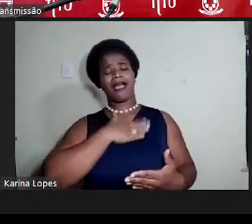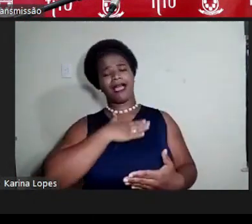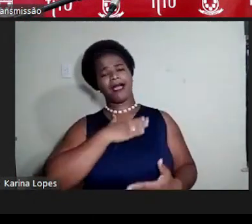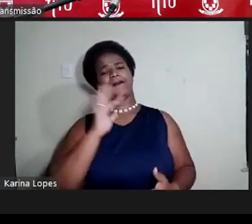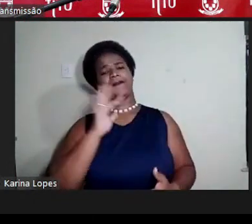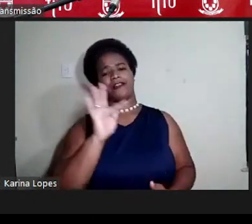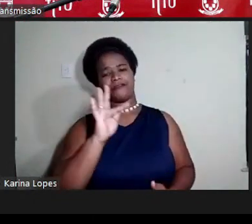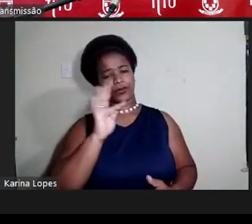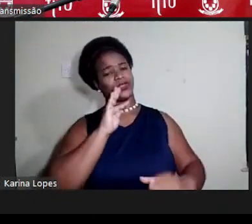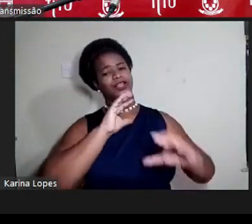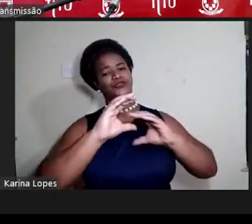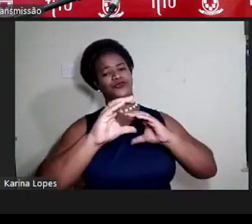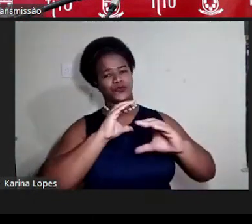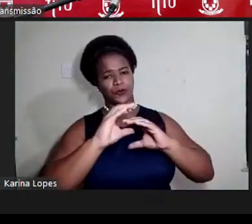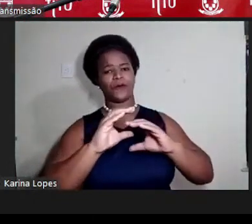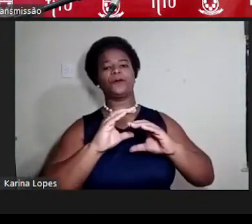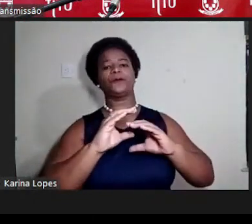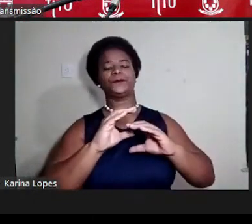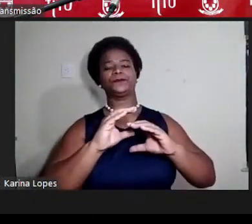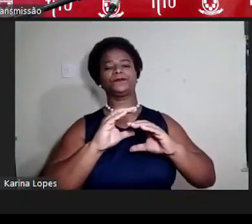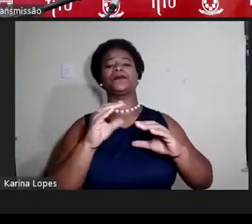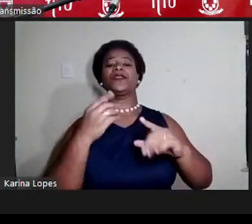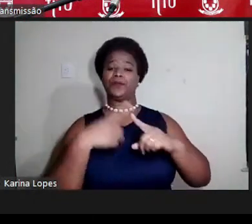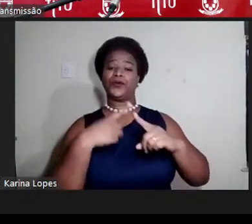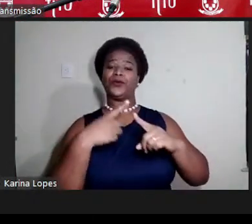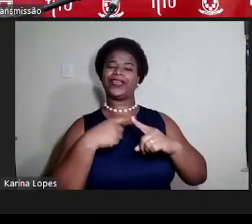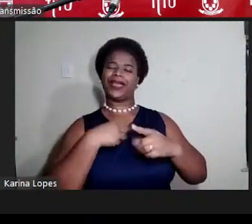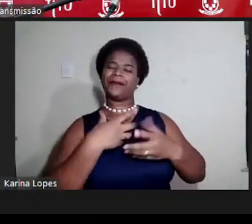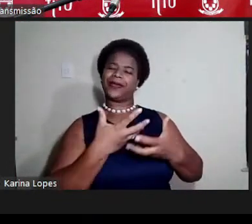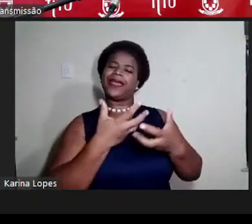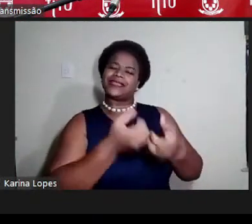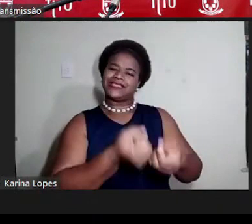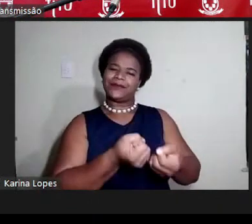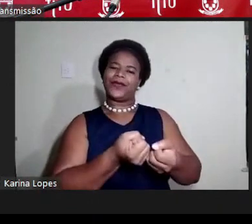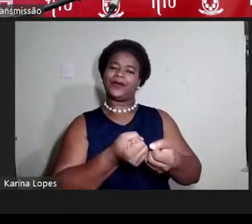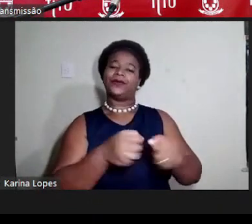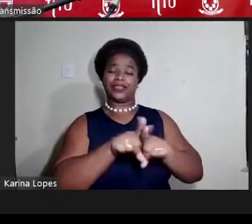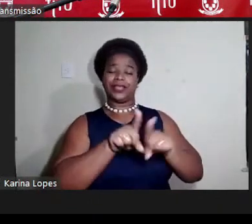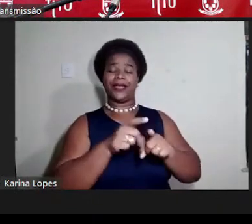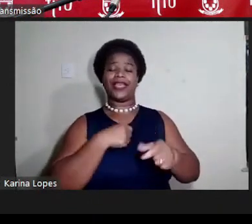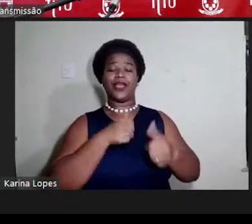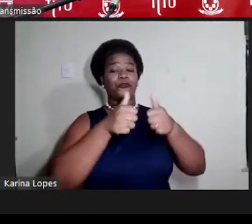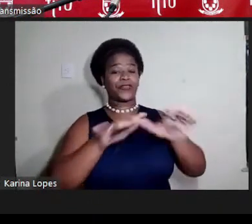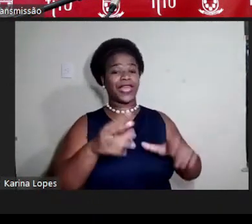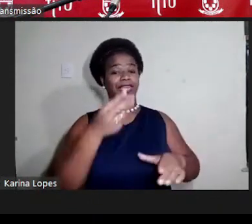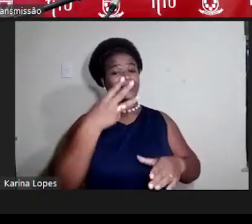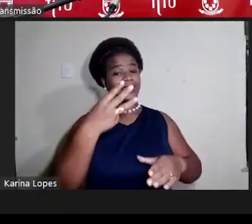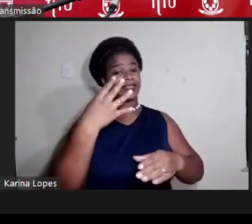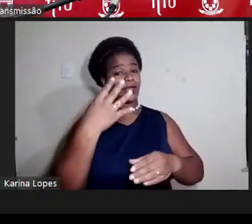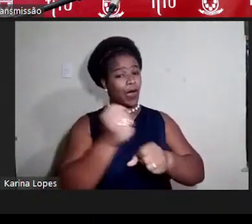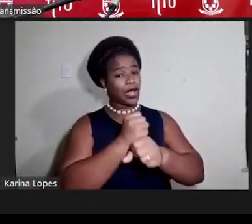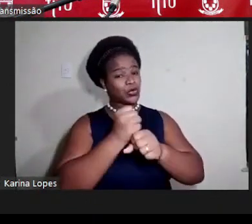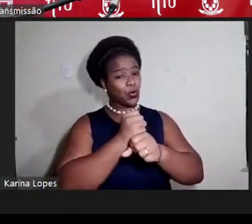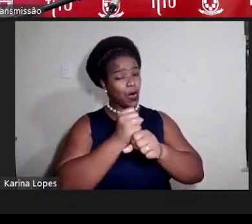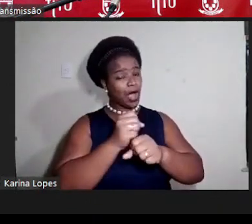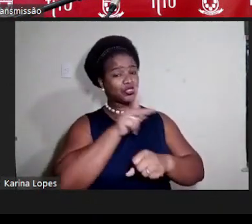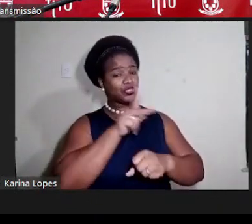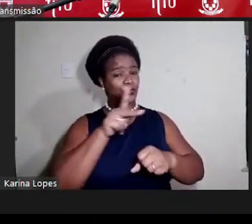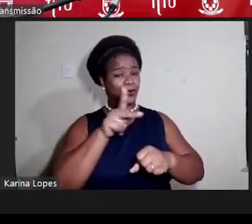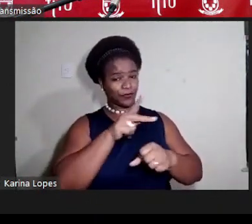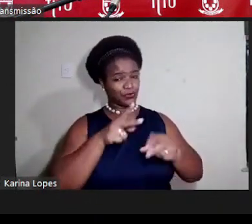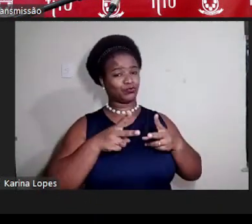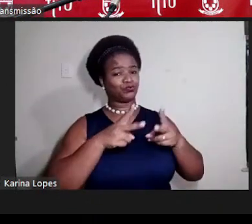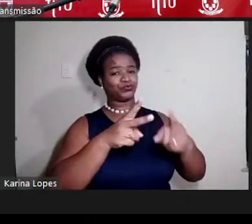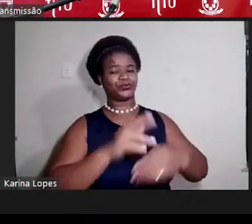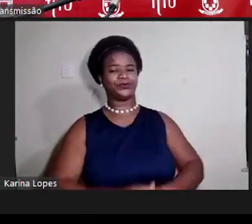de comunicação por ter me recebido e onde vivi 34 anos de magistério. Quero